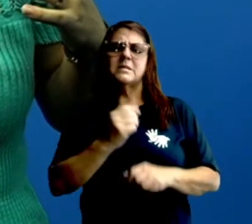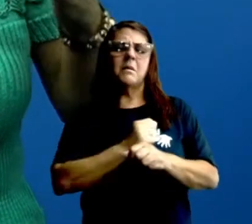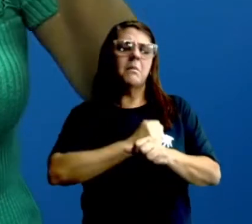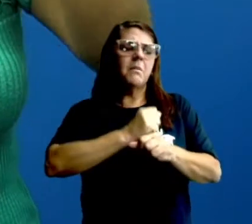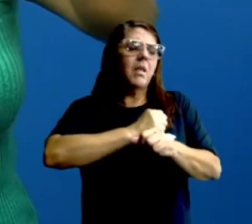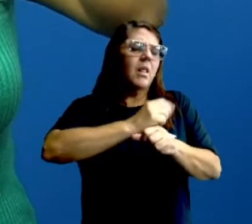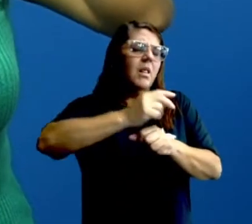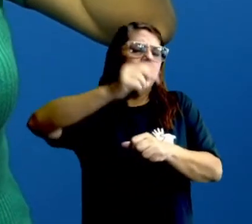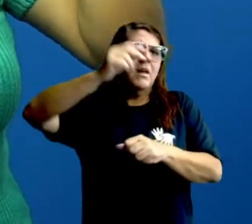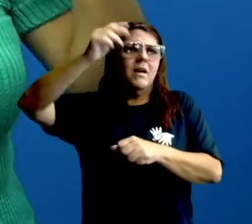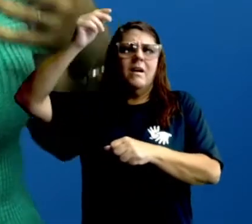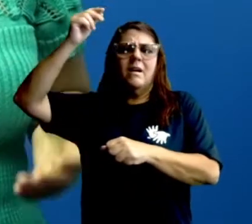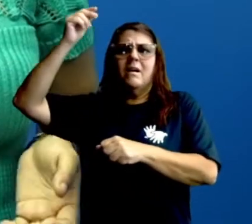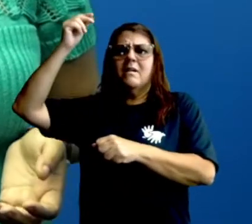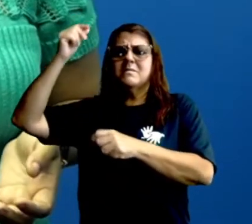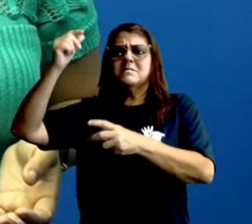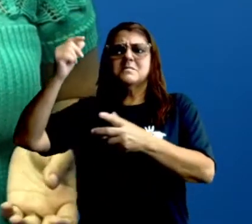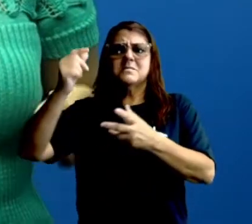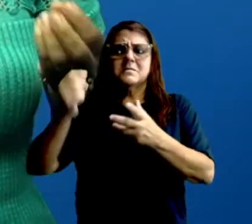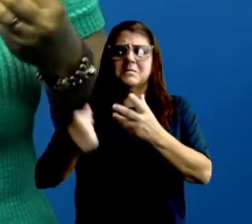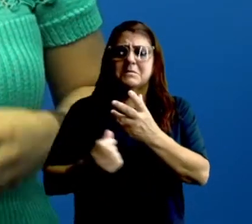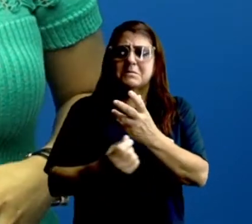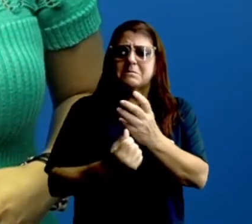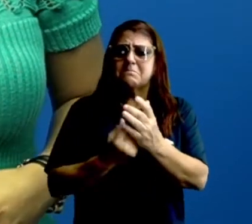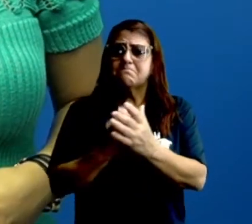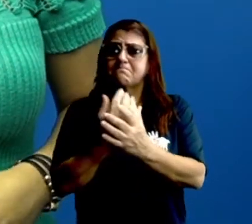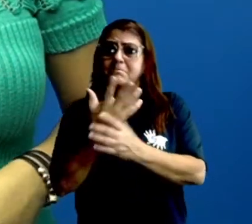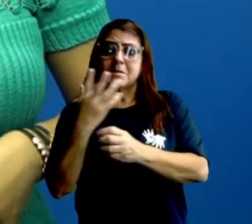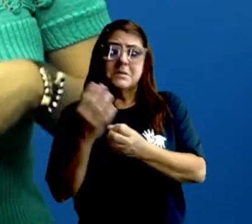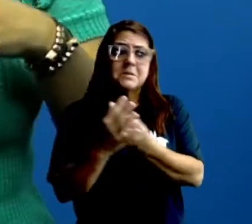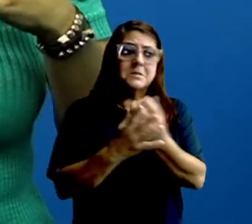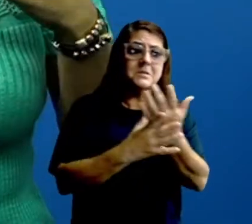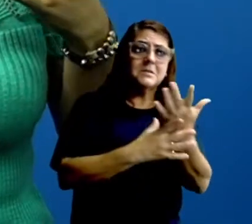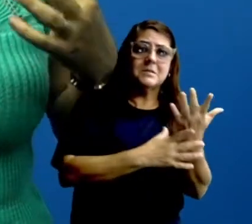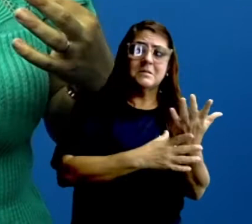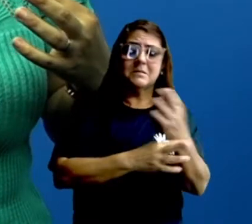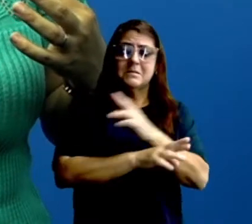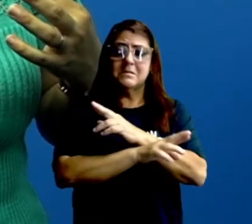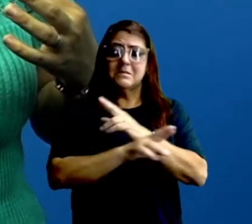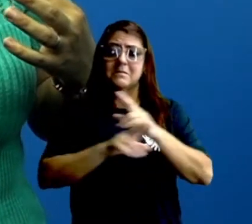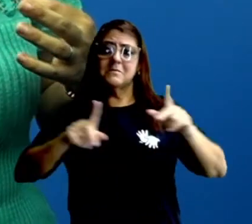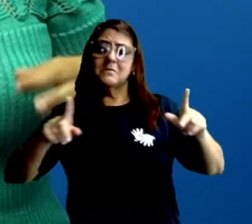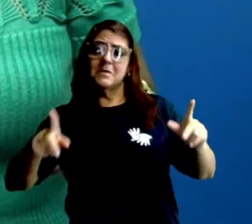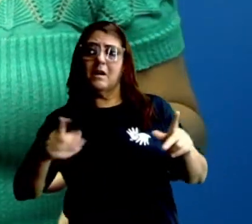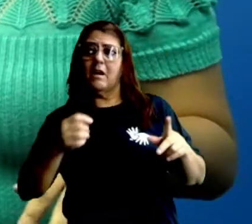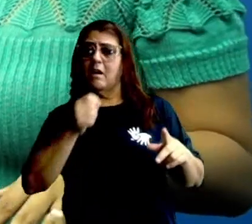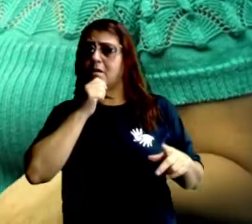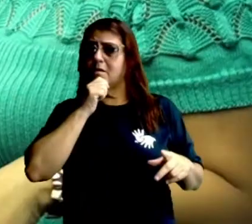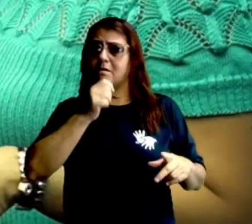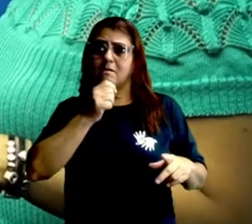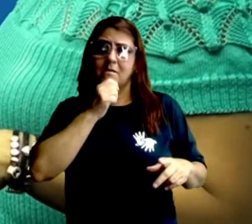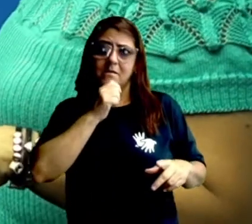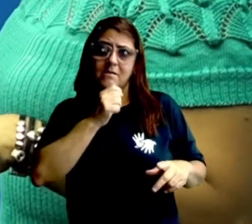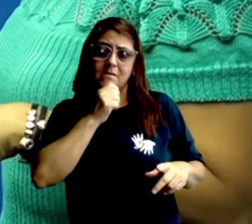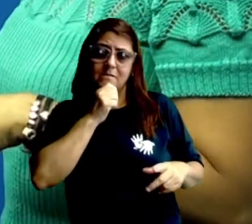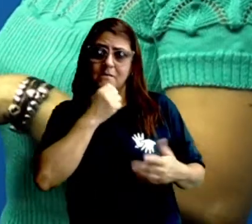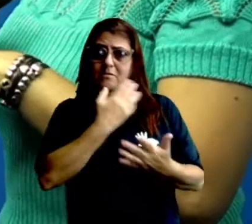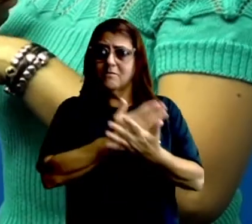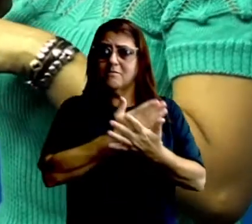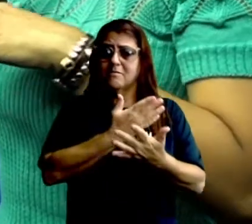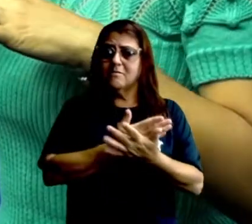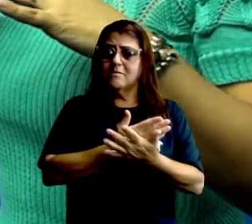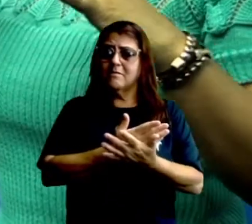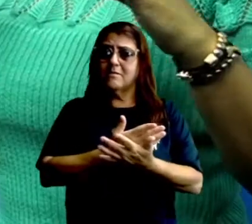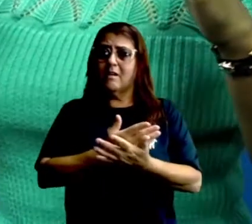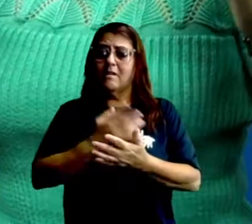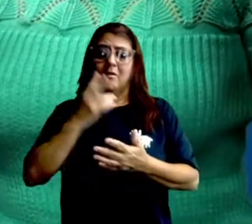milhares e milhares de espécies vegetais nativas ainda não estudadas então vejam a